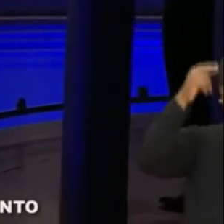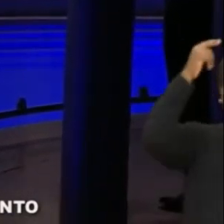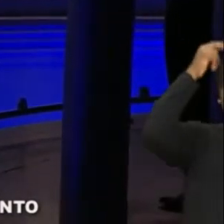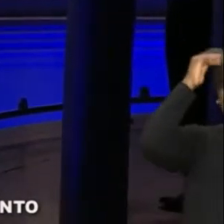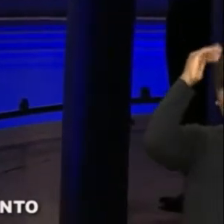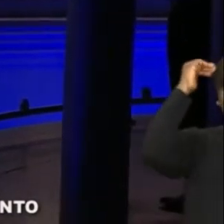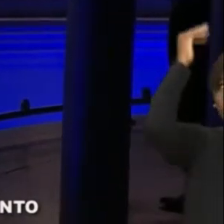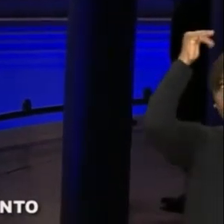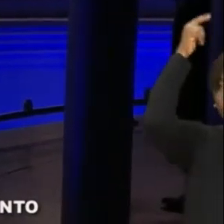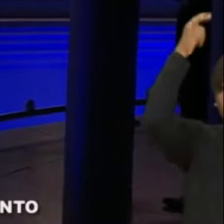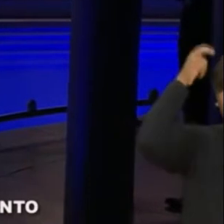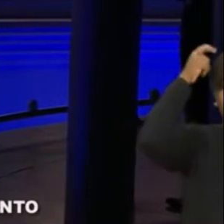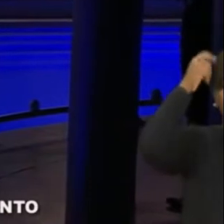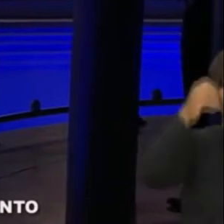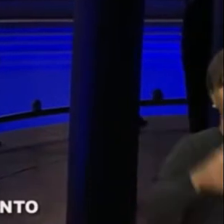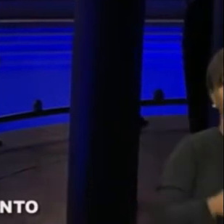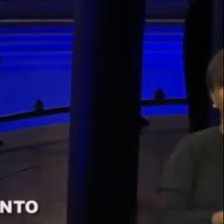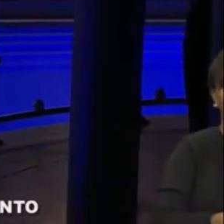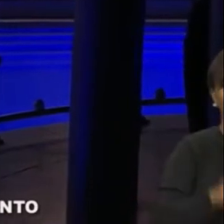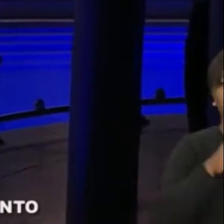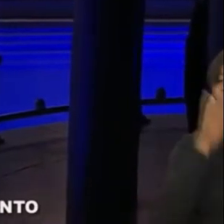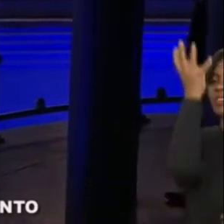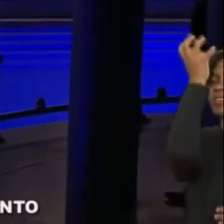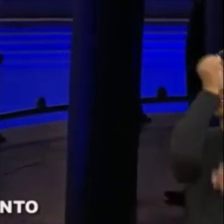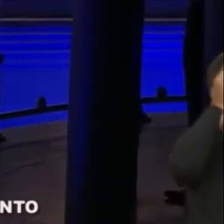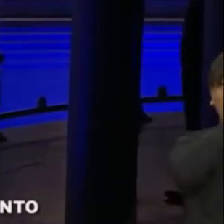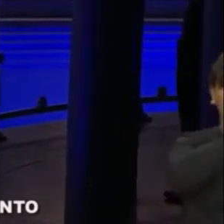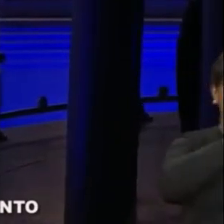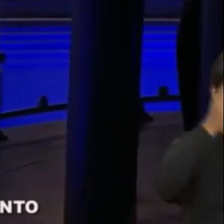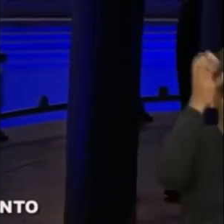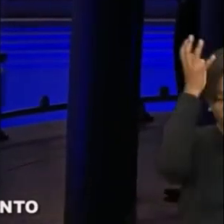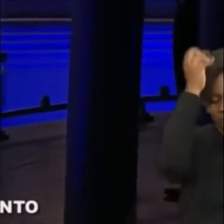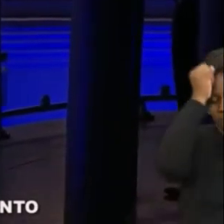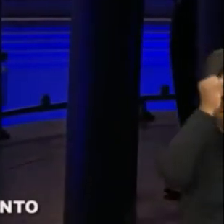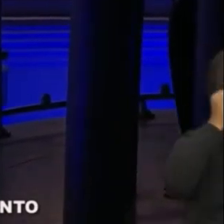reis. Você está buscando